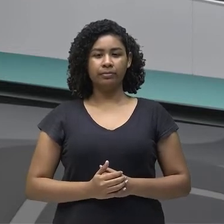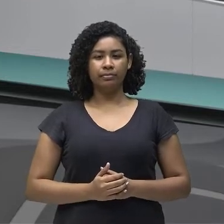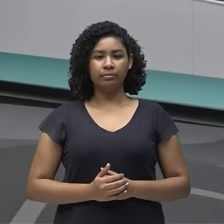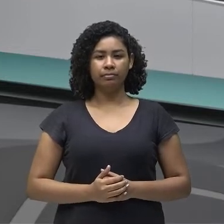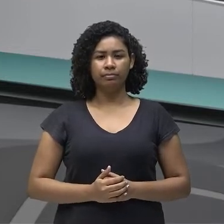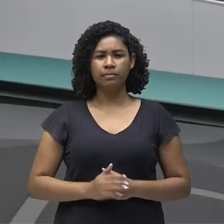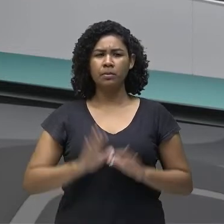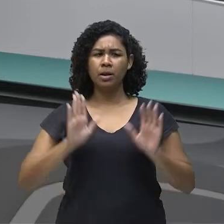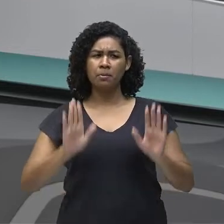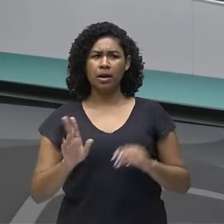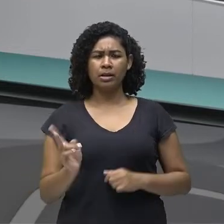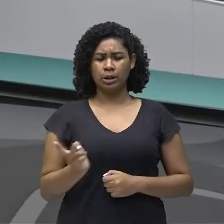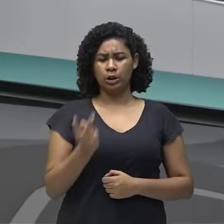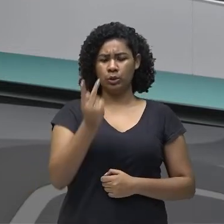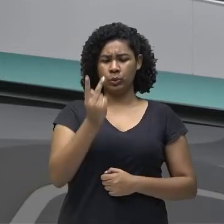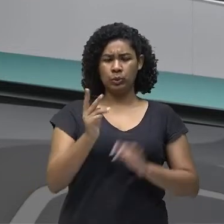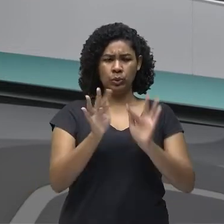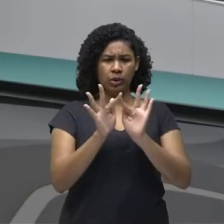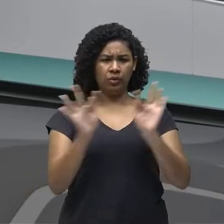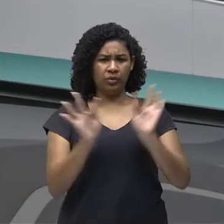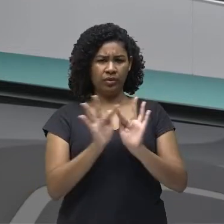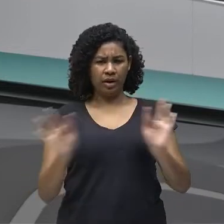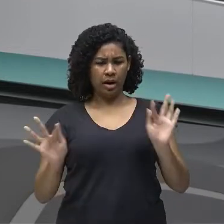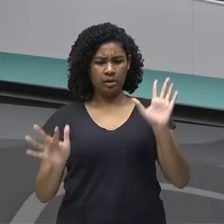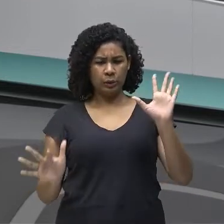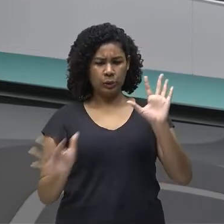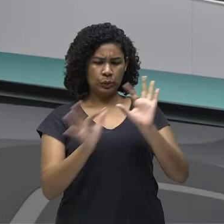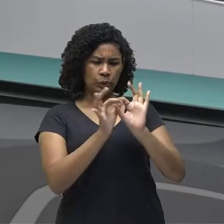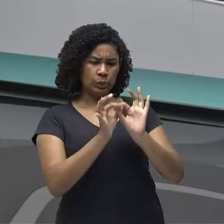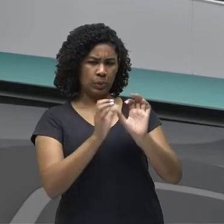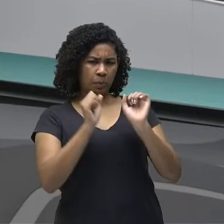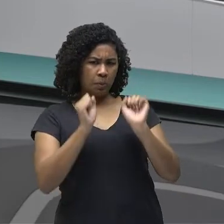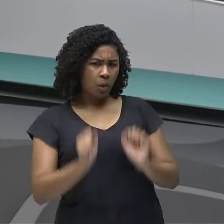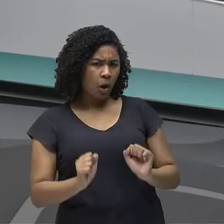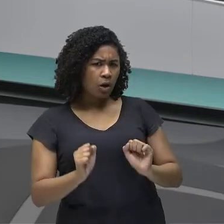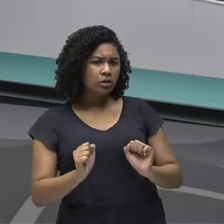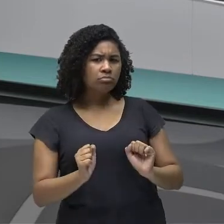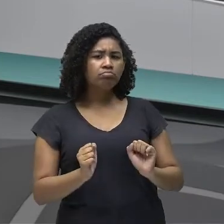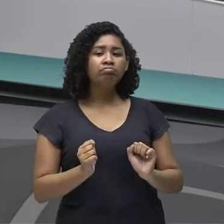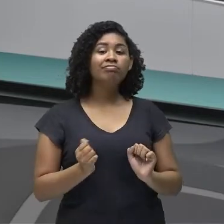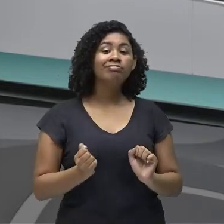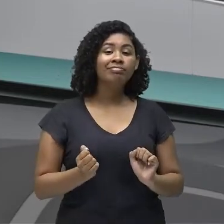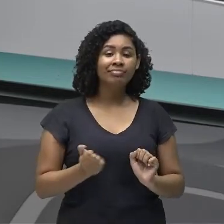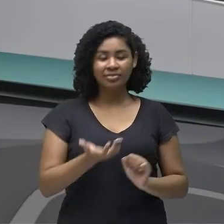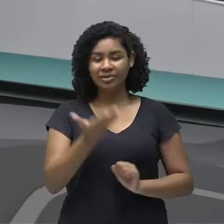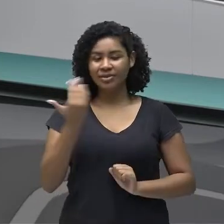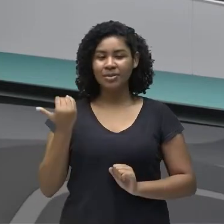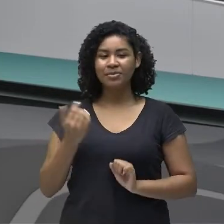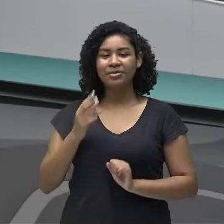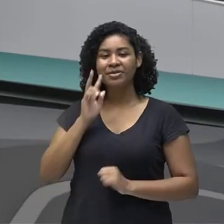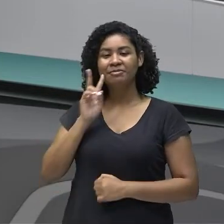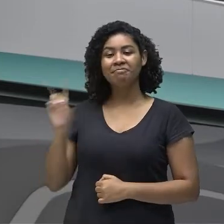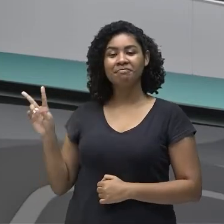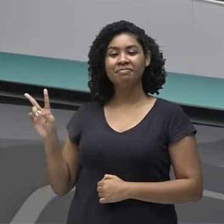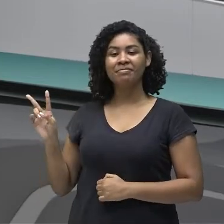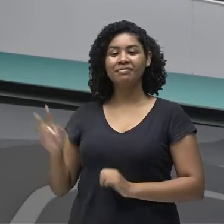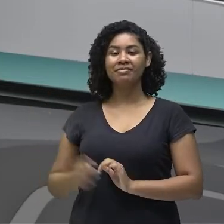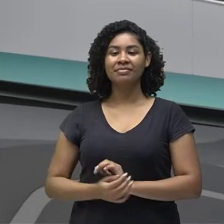essas duas frases, não é? Dando um sentido maior para elas. Vamos observar como pode ficar.